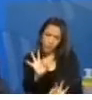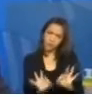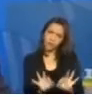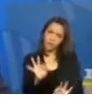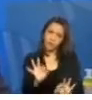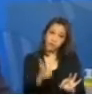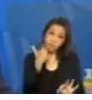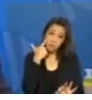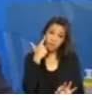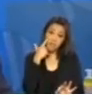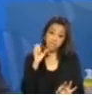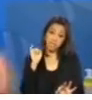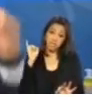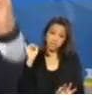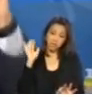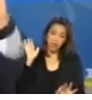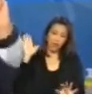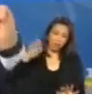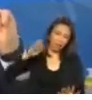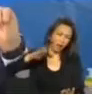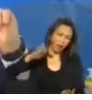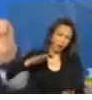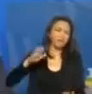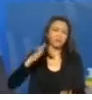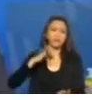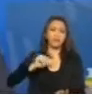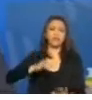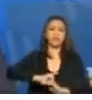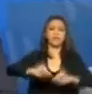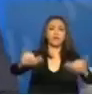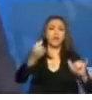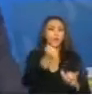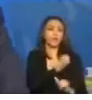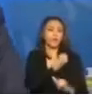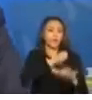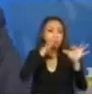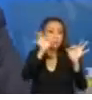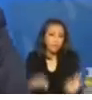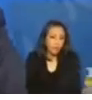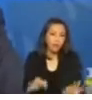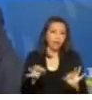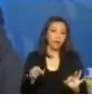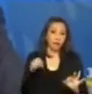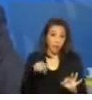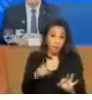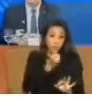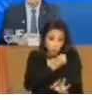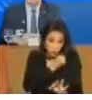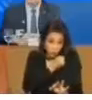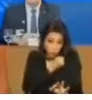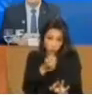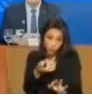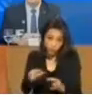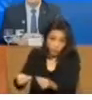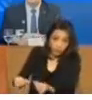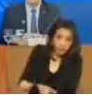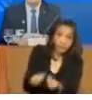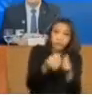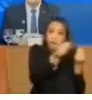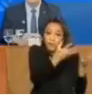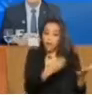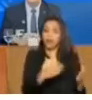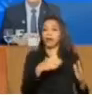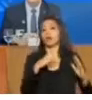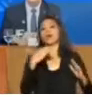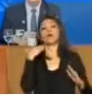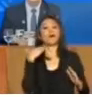no final da tarde a gente já consegue dizer um número preciso que vai ser enviado à Caixa, para a Caixa fazer o